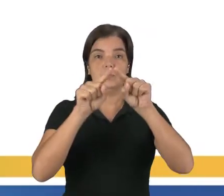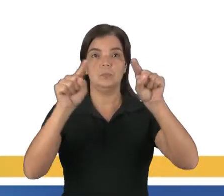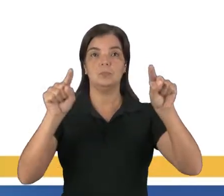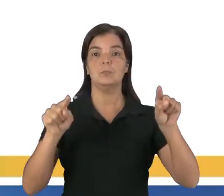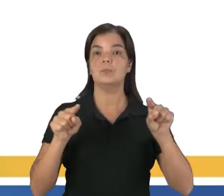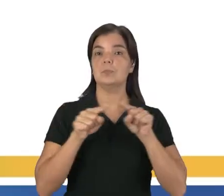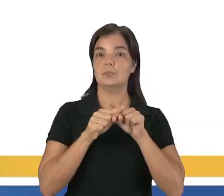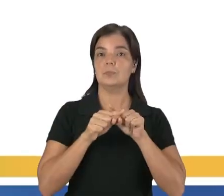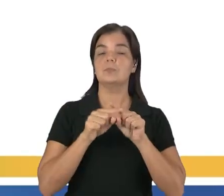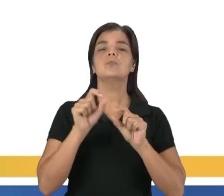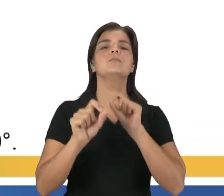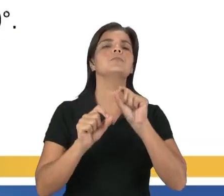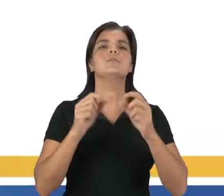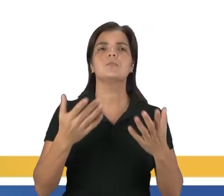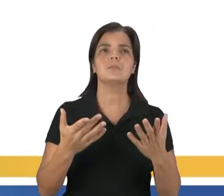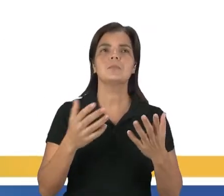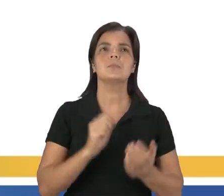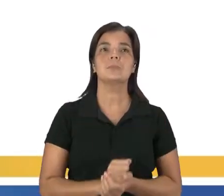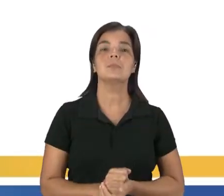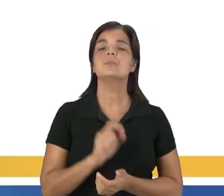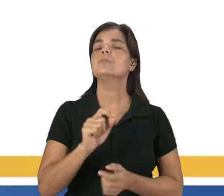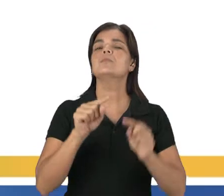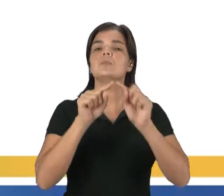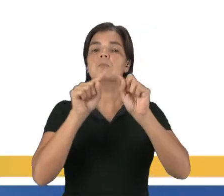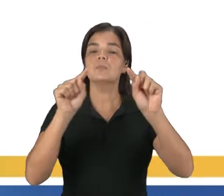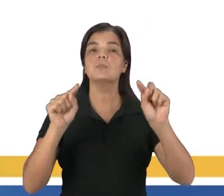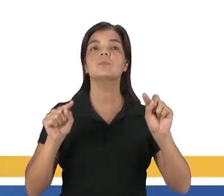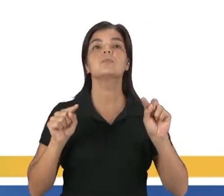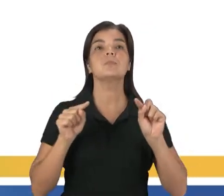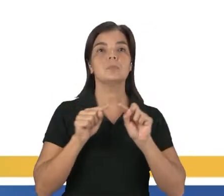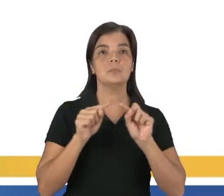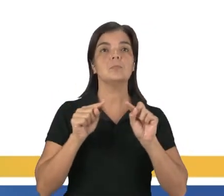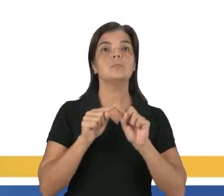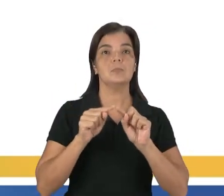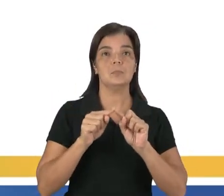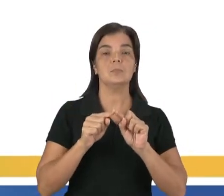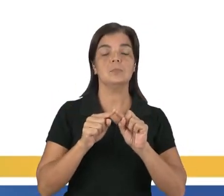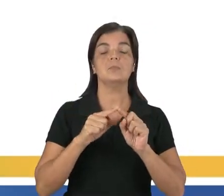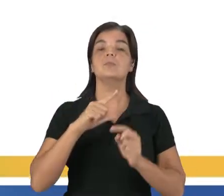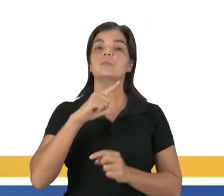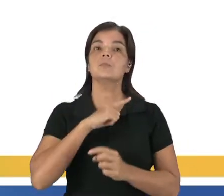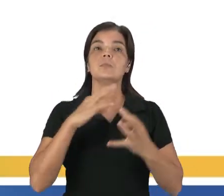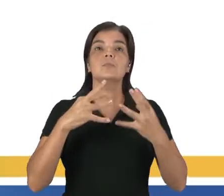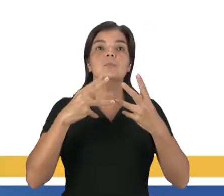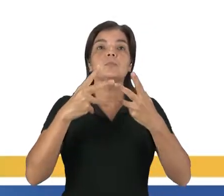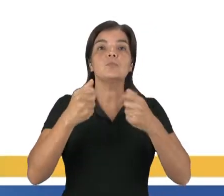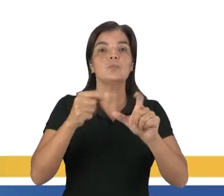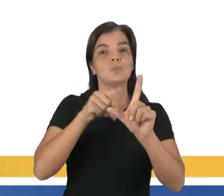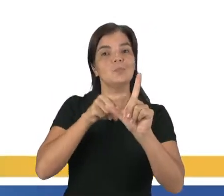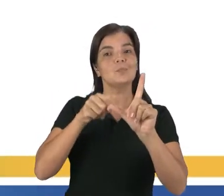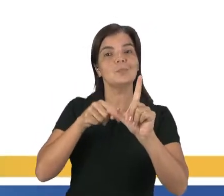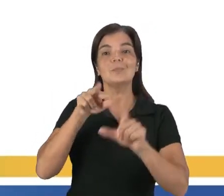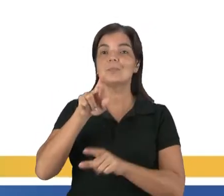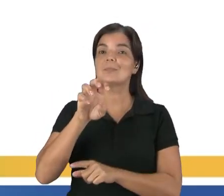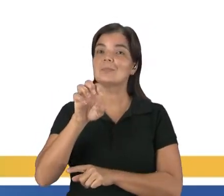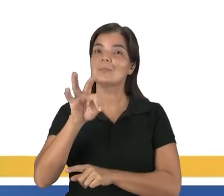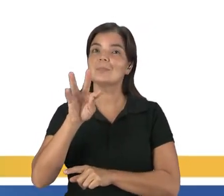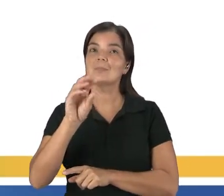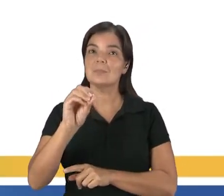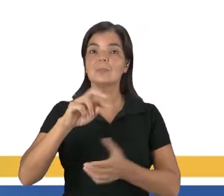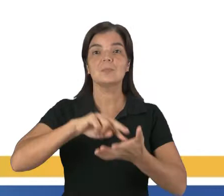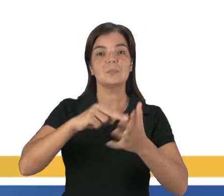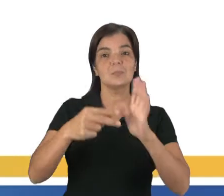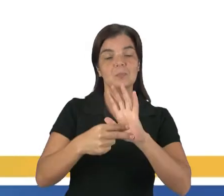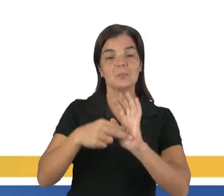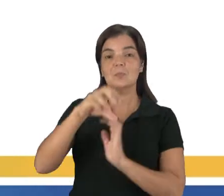né? Então, pessoal, o que é um retângulo, né? É o paralelogramo que possui todos os ângulos retos,